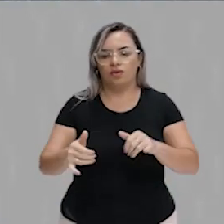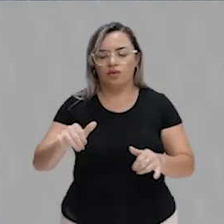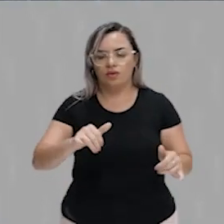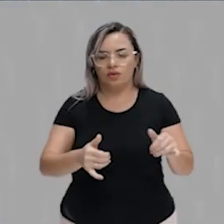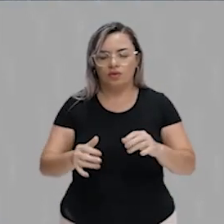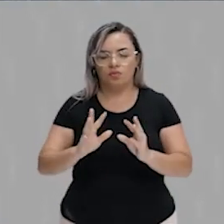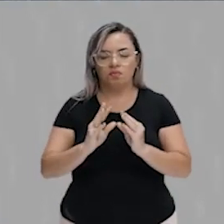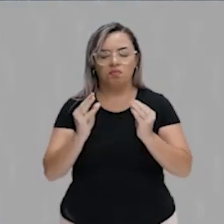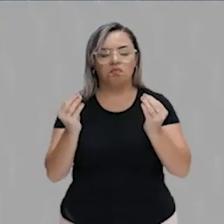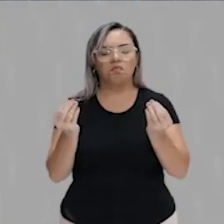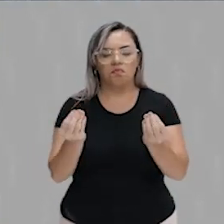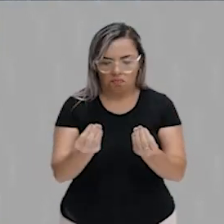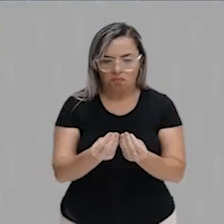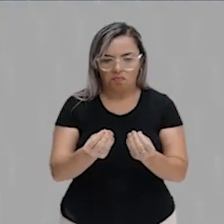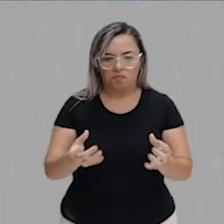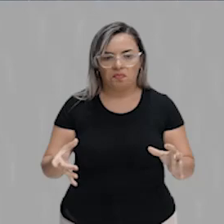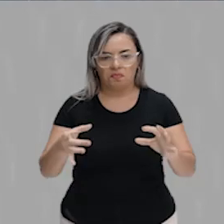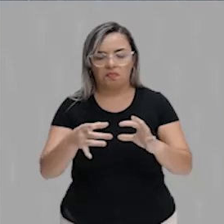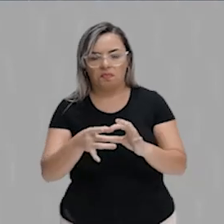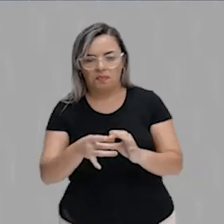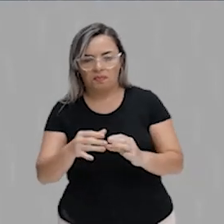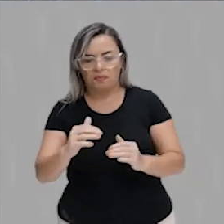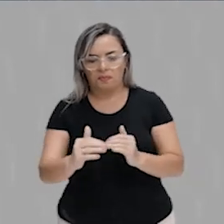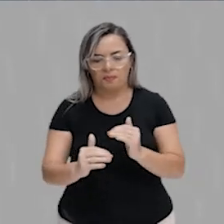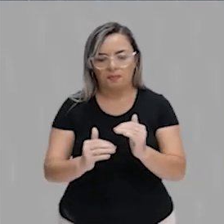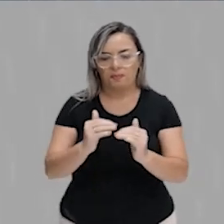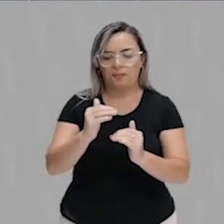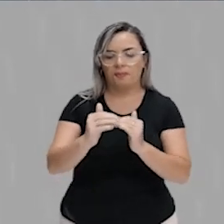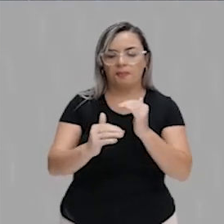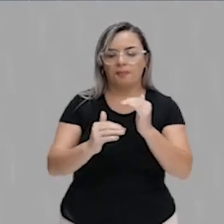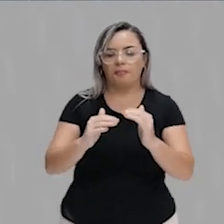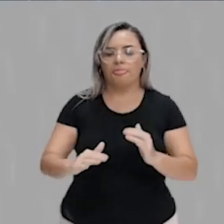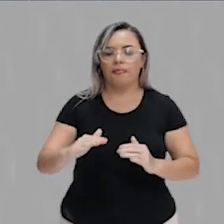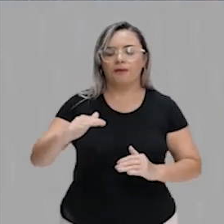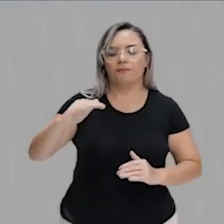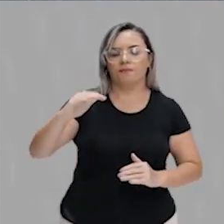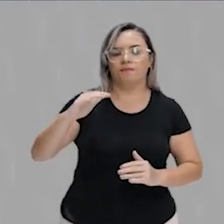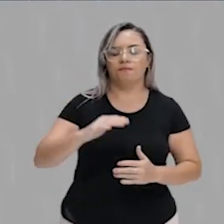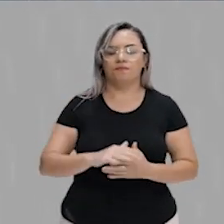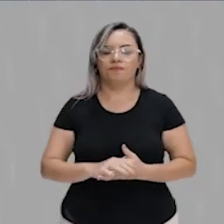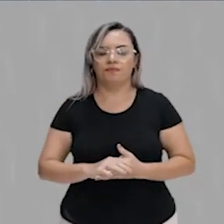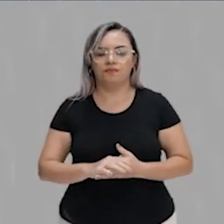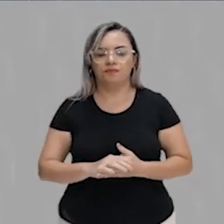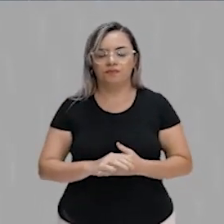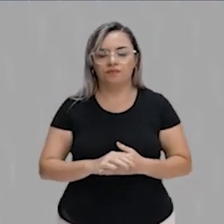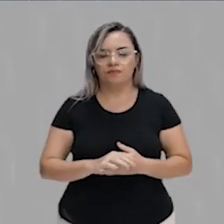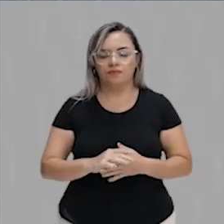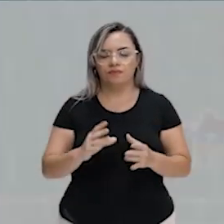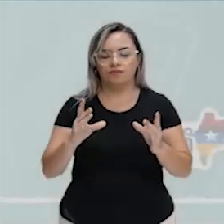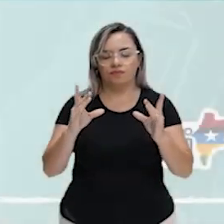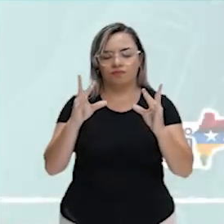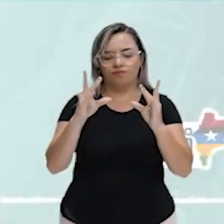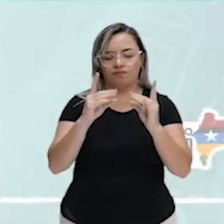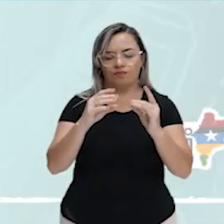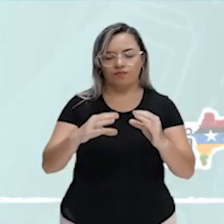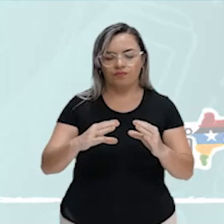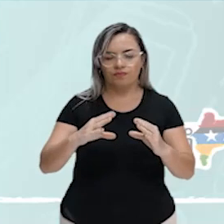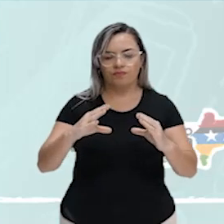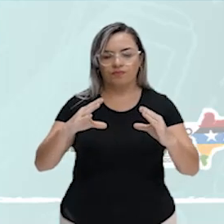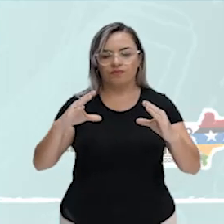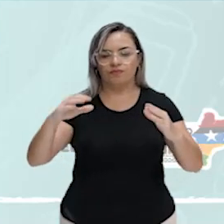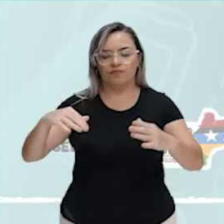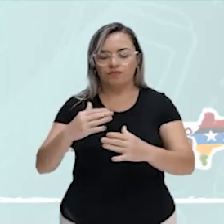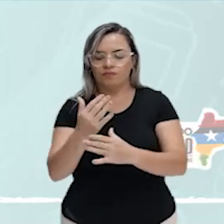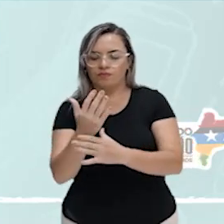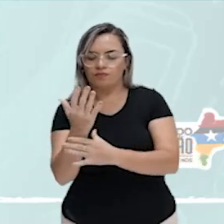Então a giberelina ela está associada com o crescimento. Altas concentrações desse hormônio faz com que a planta cresça. É